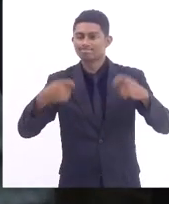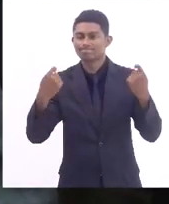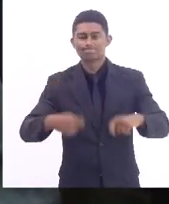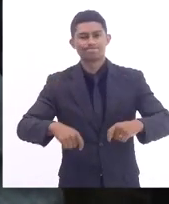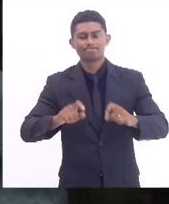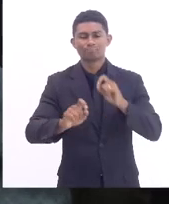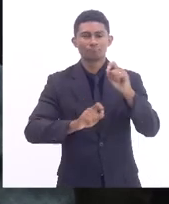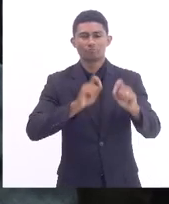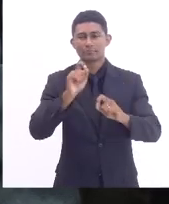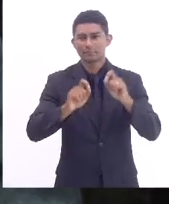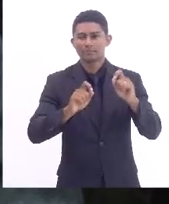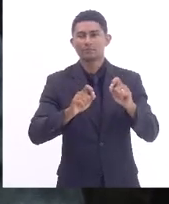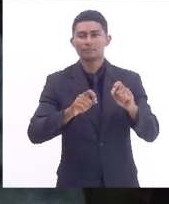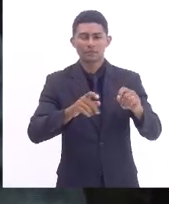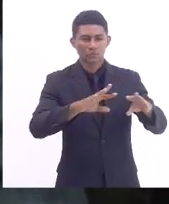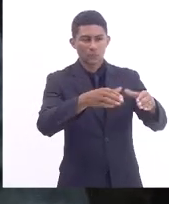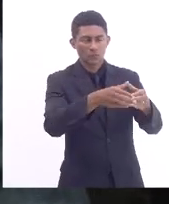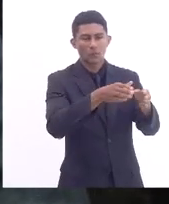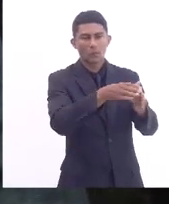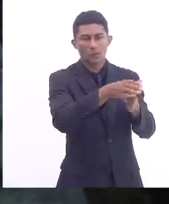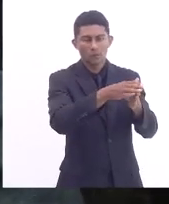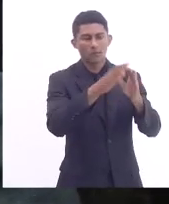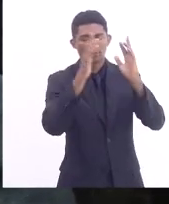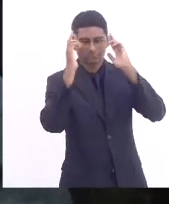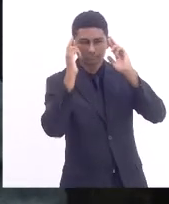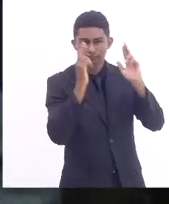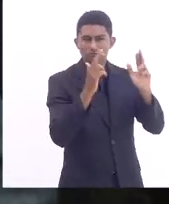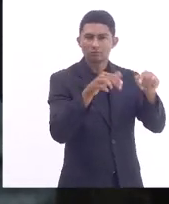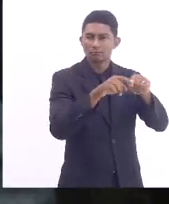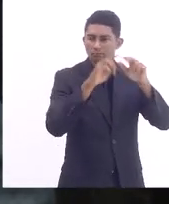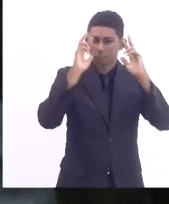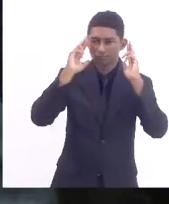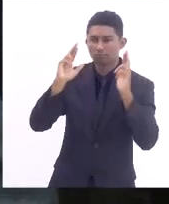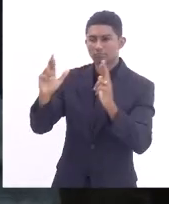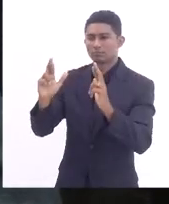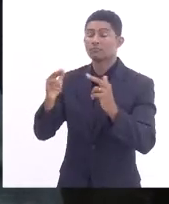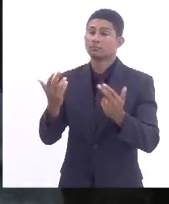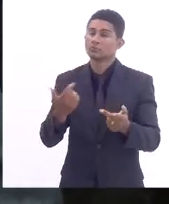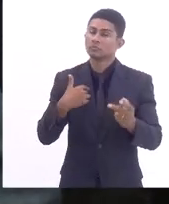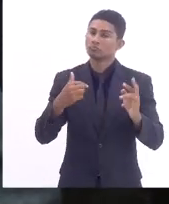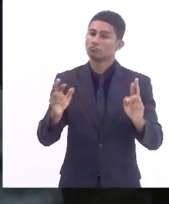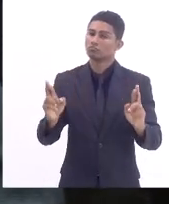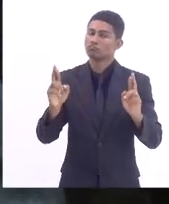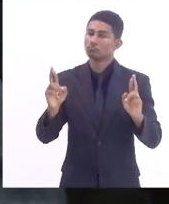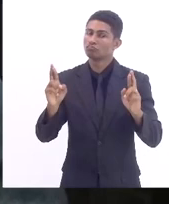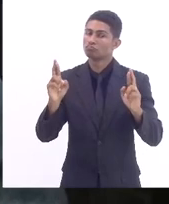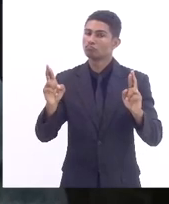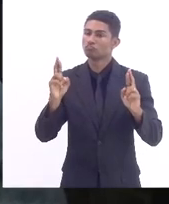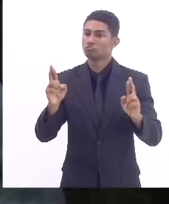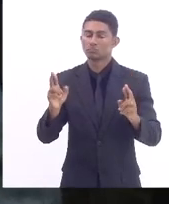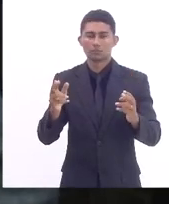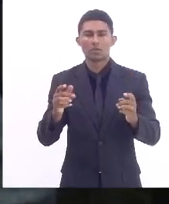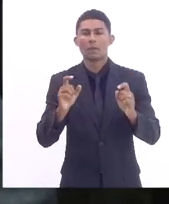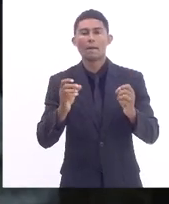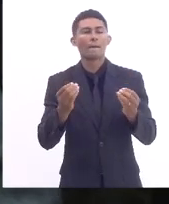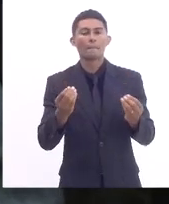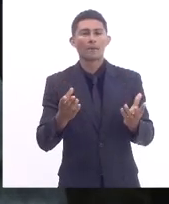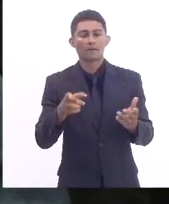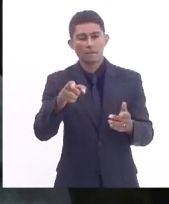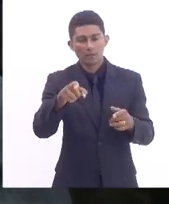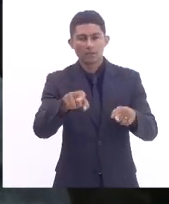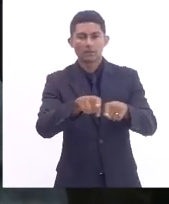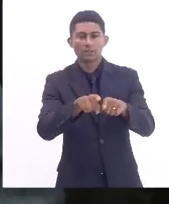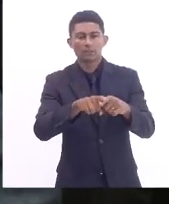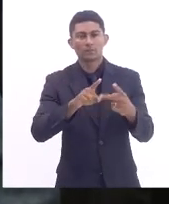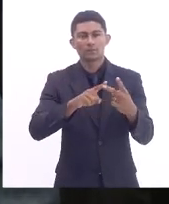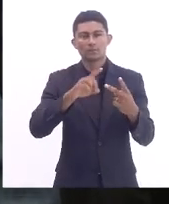respeitando os conselhos regionais E vice-versa então torcendo para que você o Coutinho